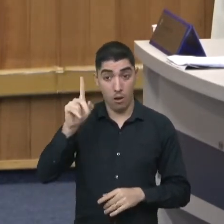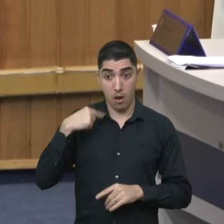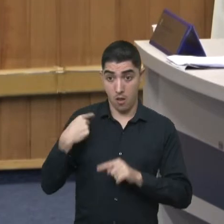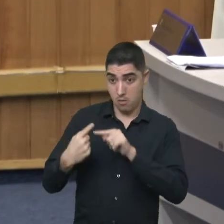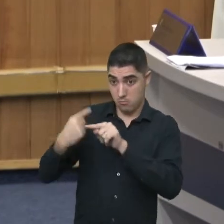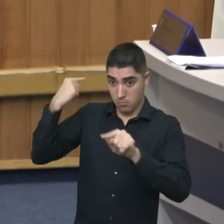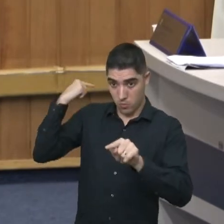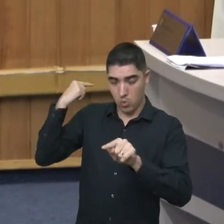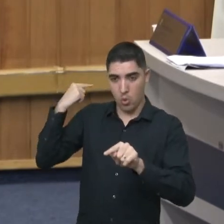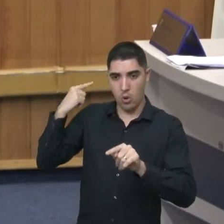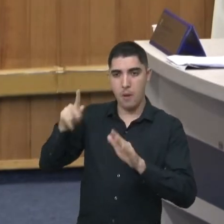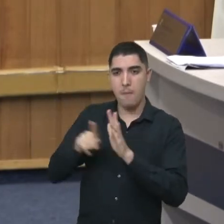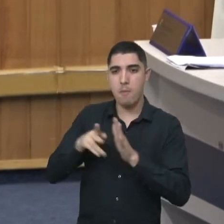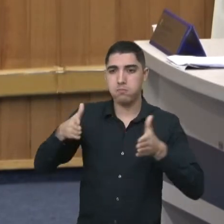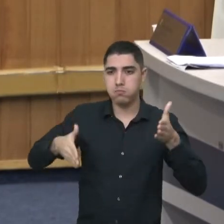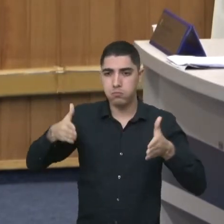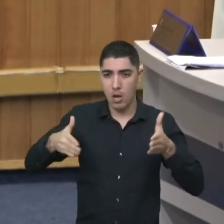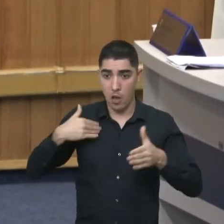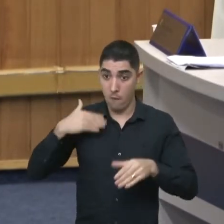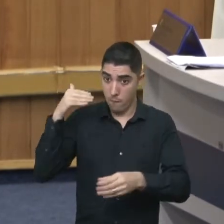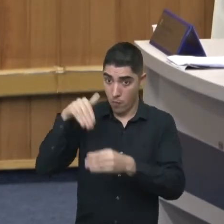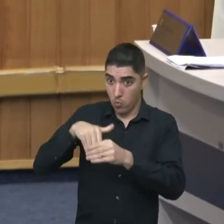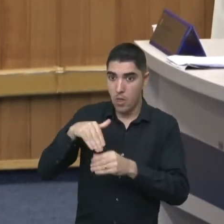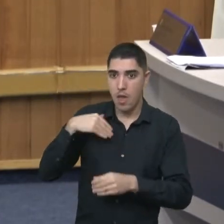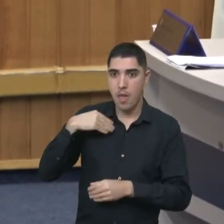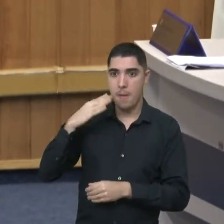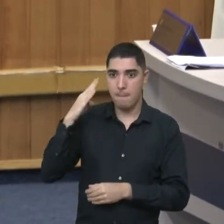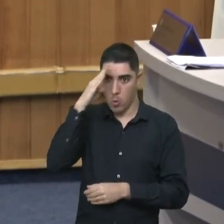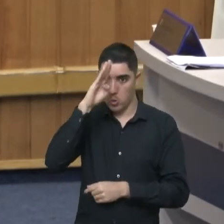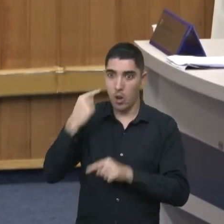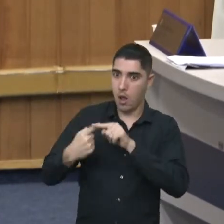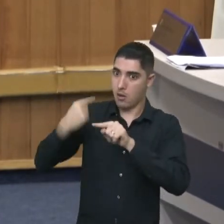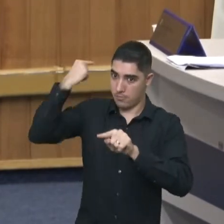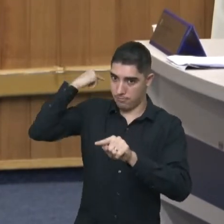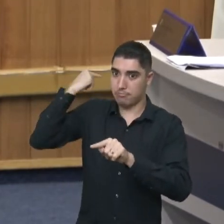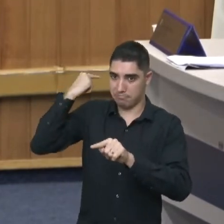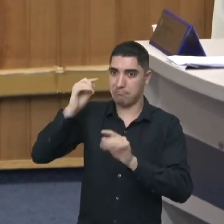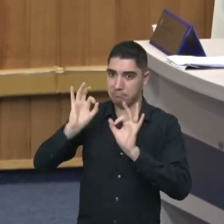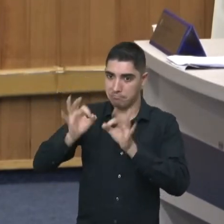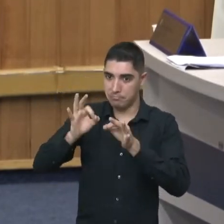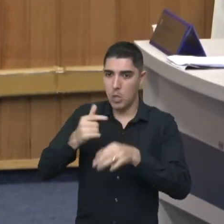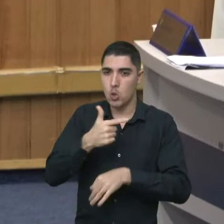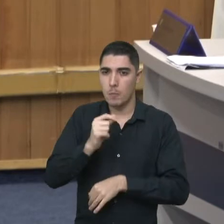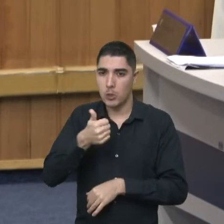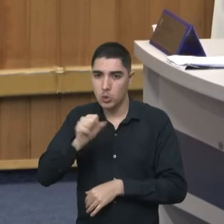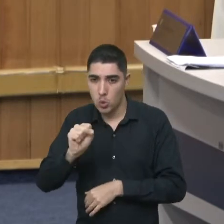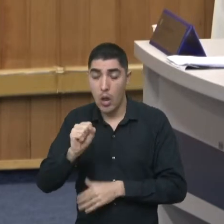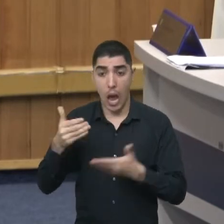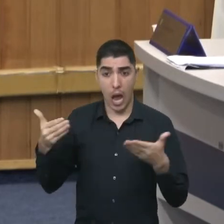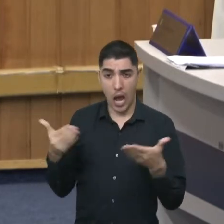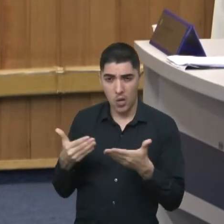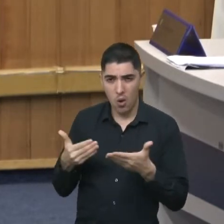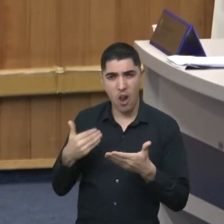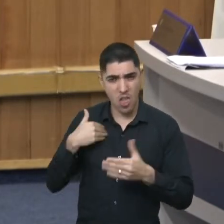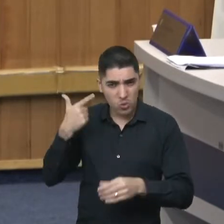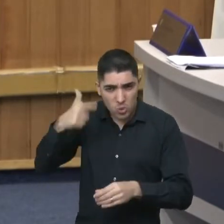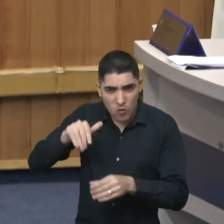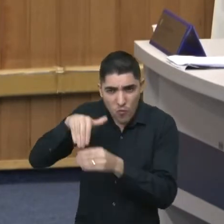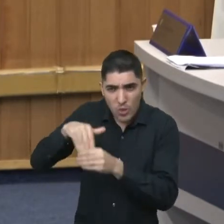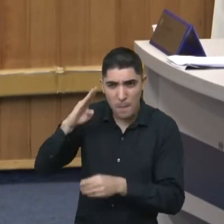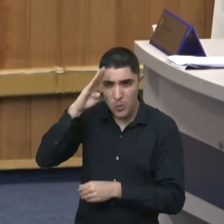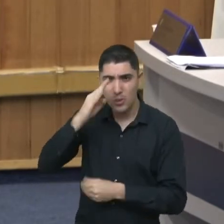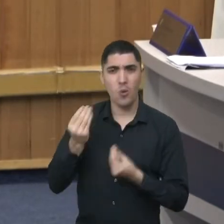passada, essa nunca que eu seria Bolsonaro, pela retirada da verba da farmácia popular, pela